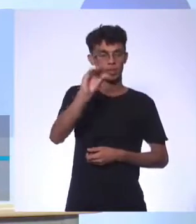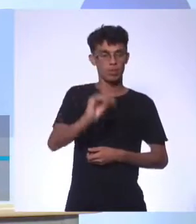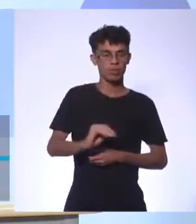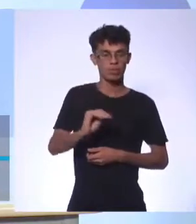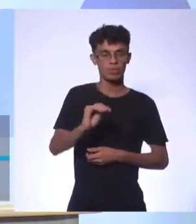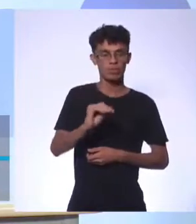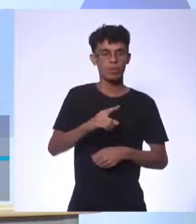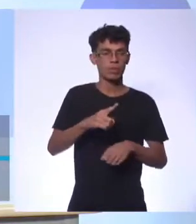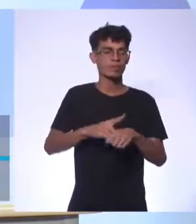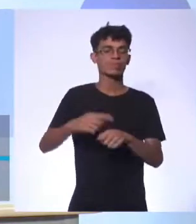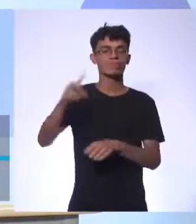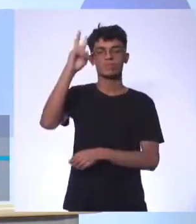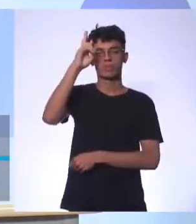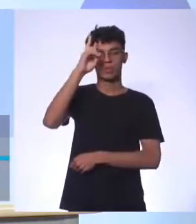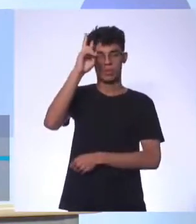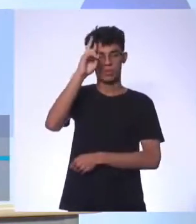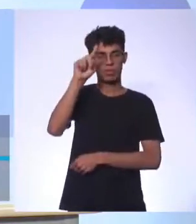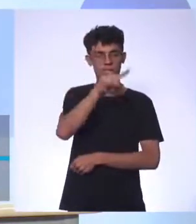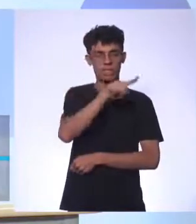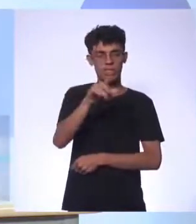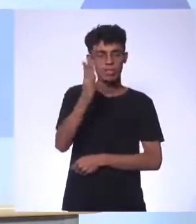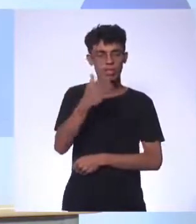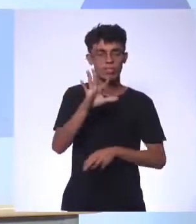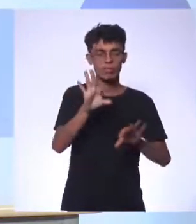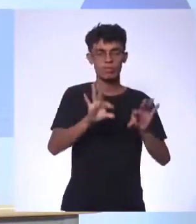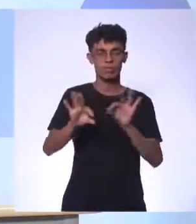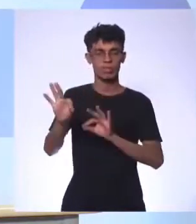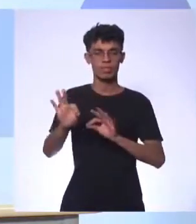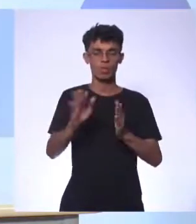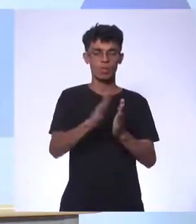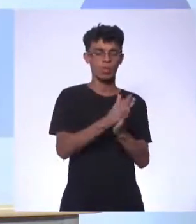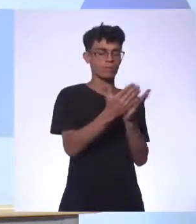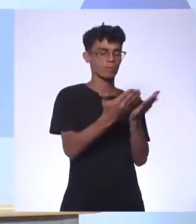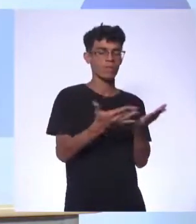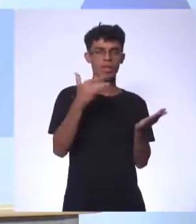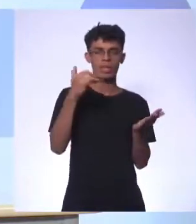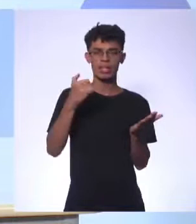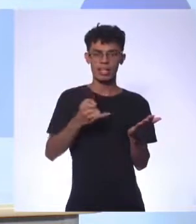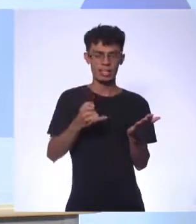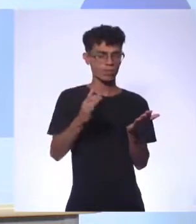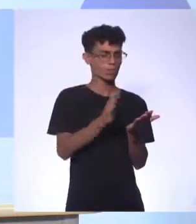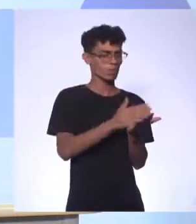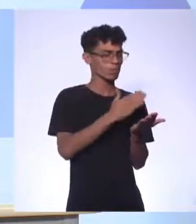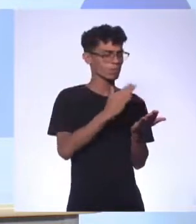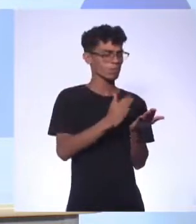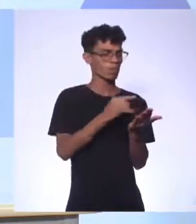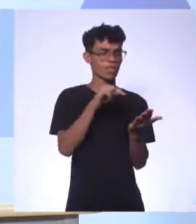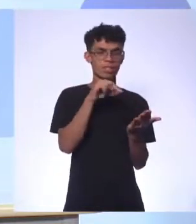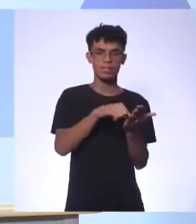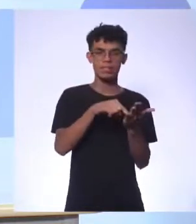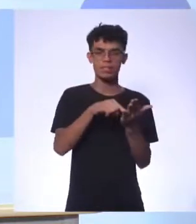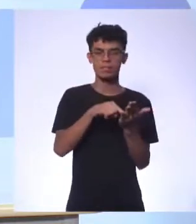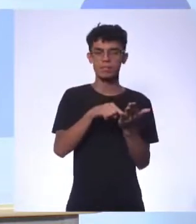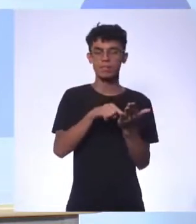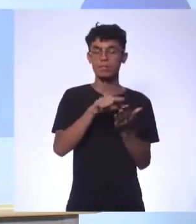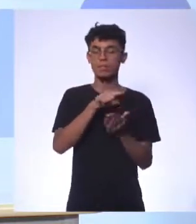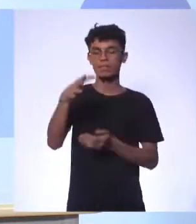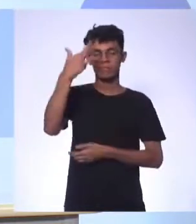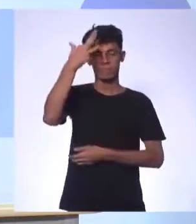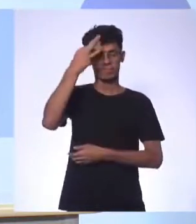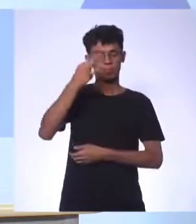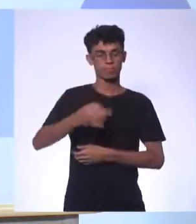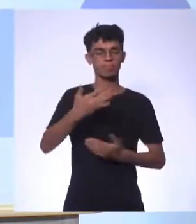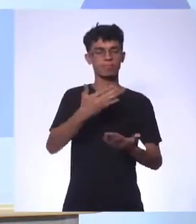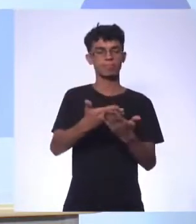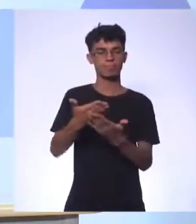então já vão se preparando, pegando o seu material, já ficando a postos para você compreender a